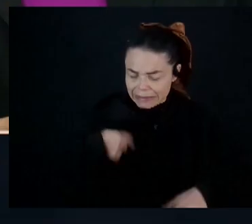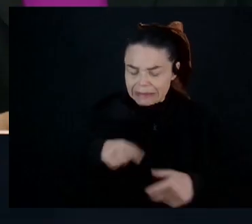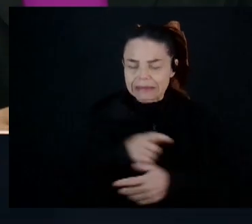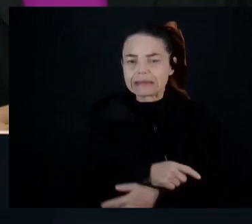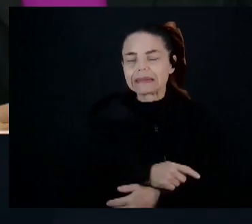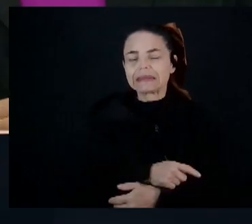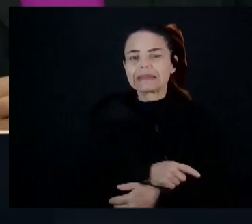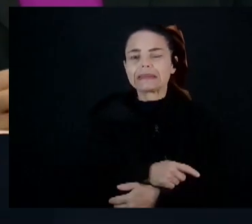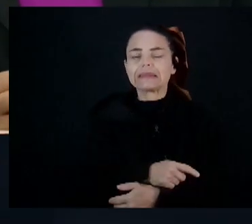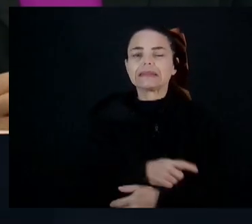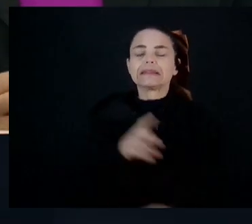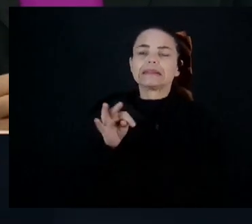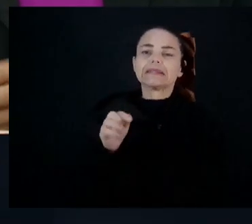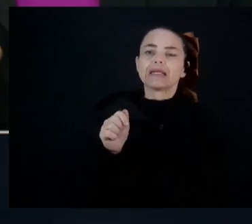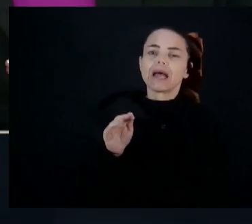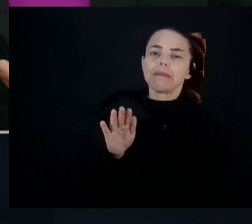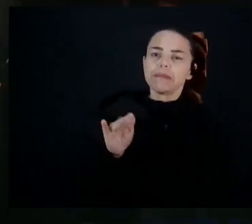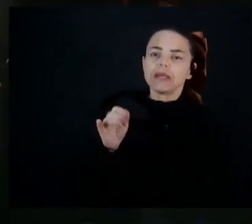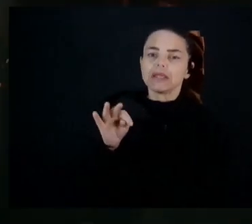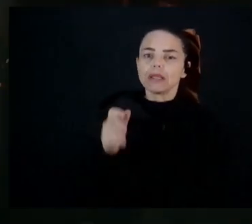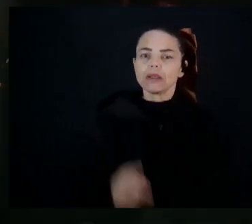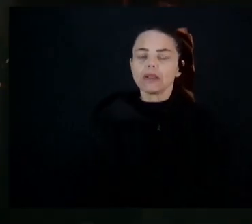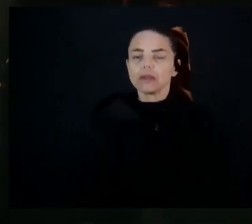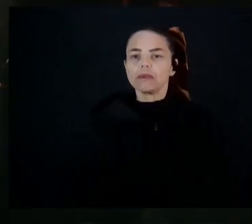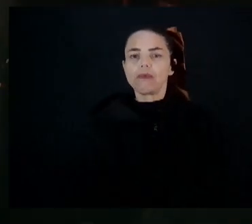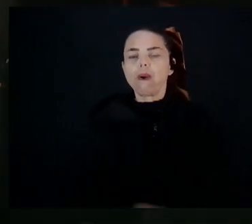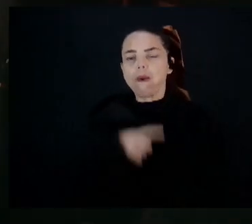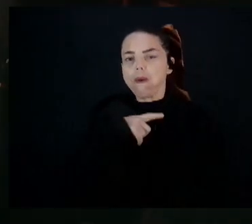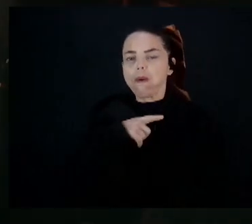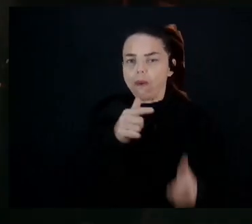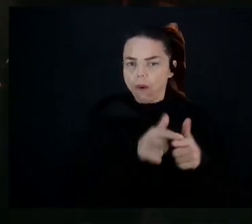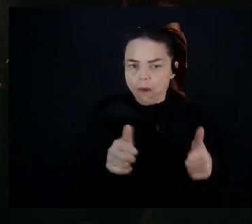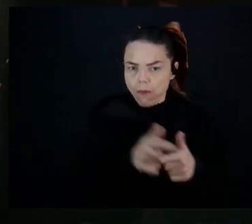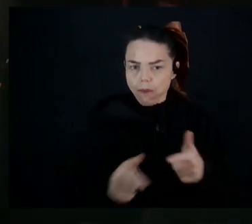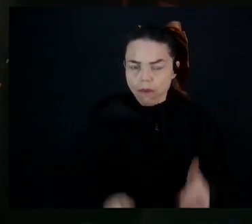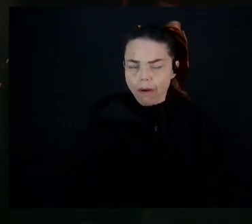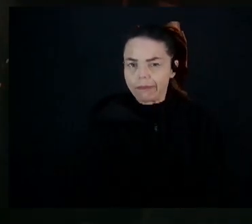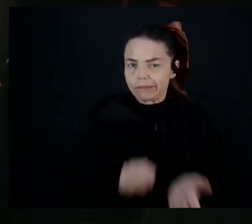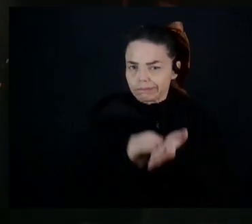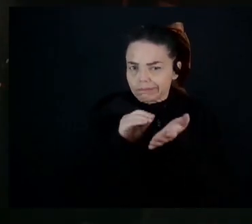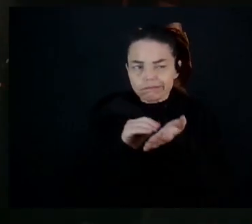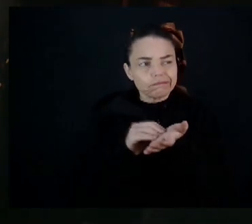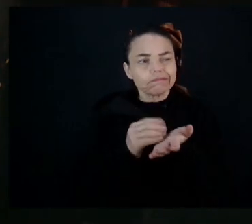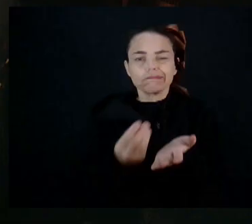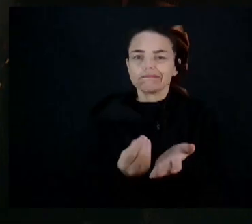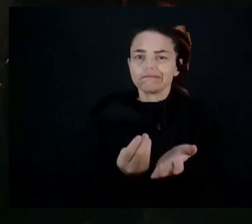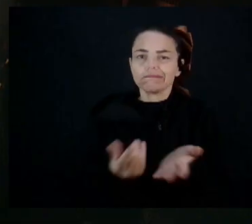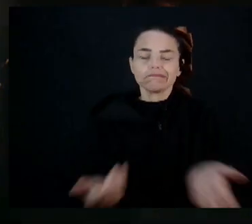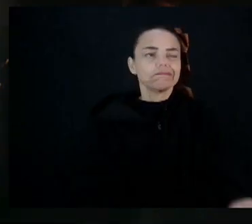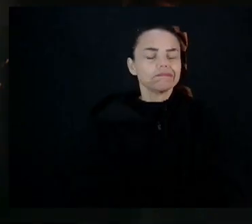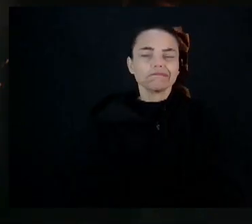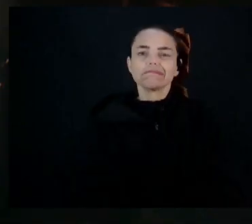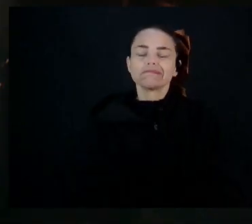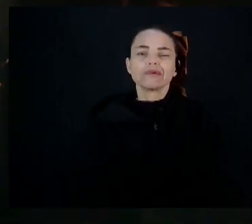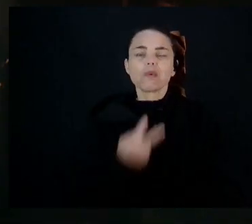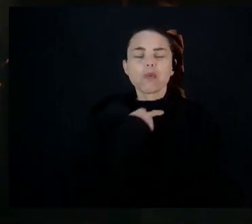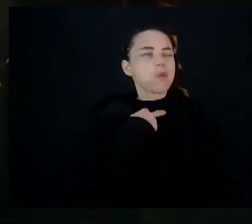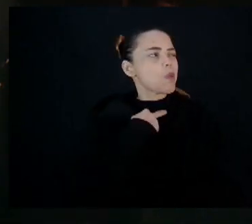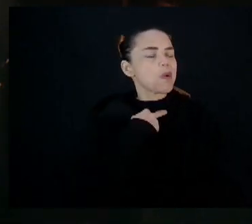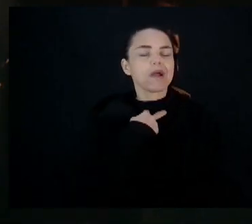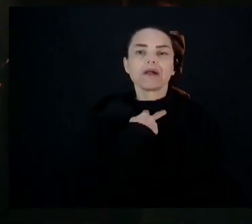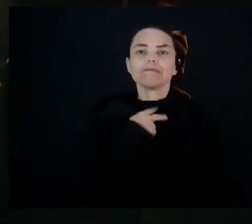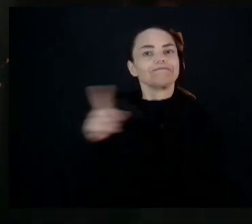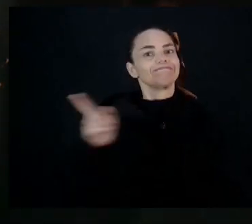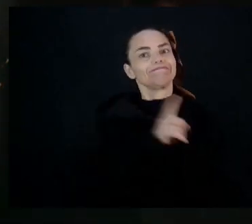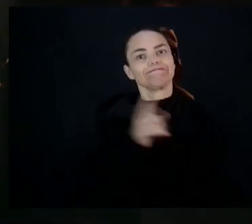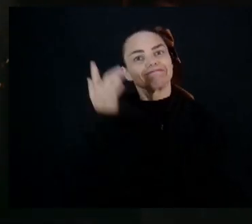será que a gente tem aí o problema da falta, né, de tempo, ou a gente não está